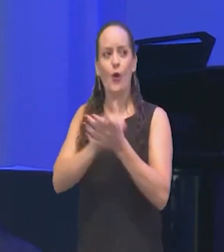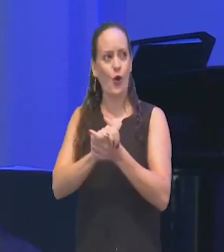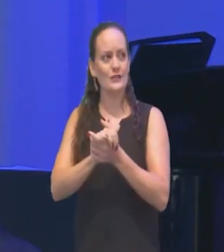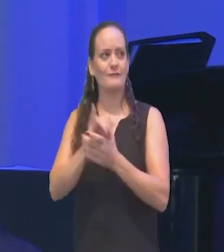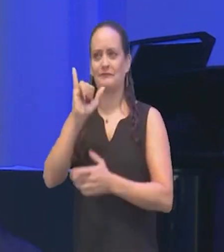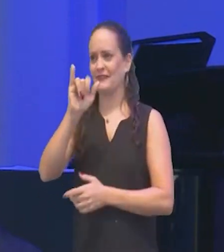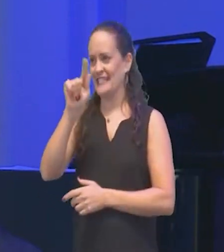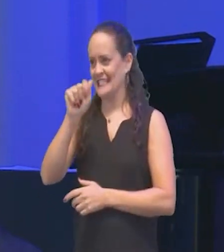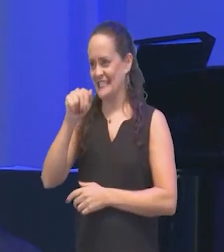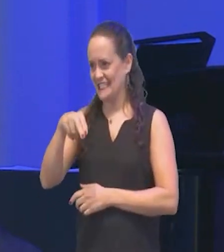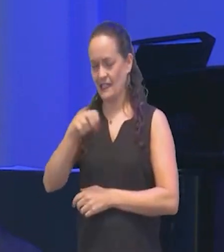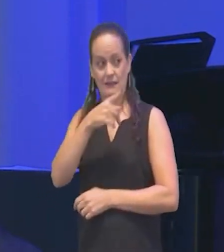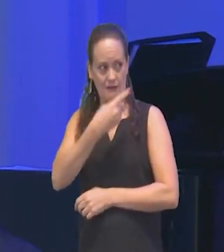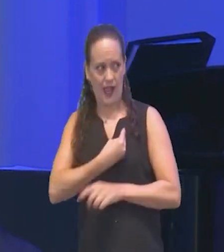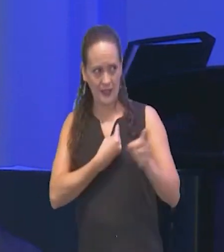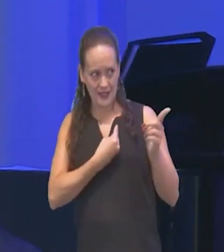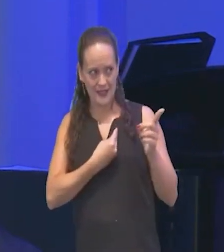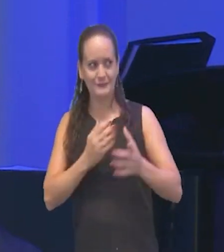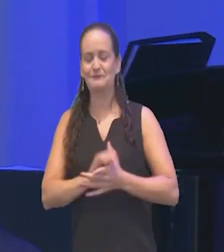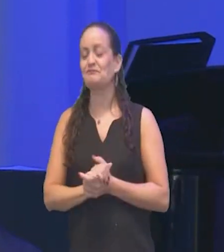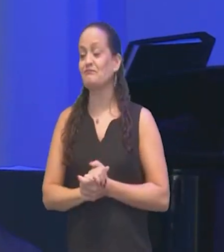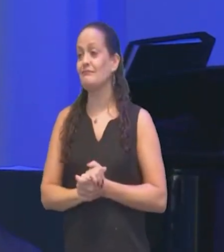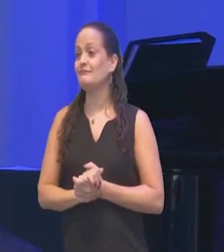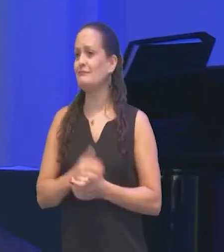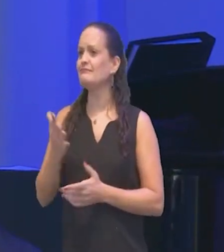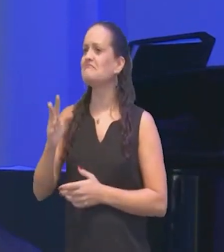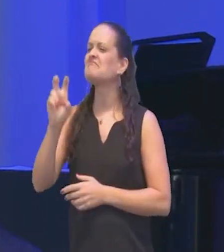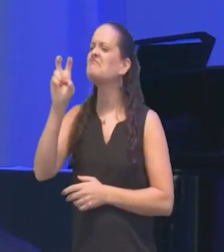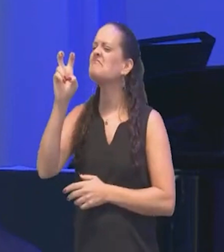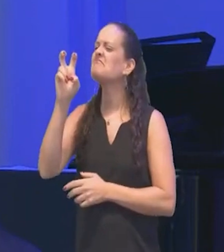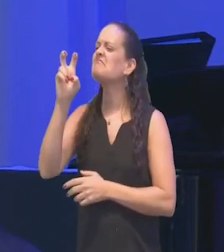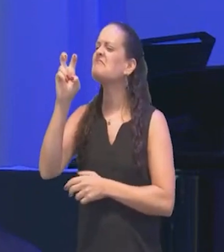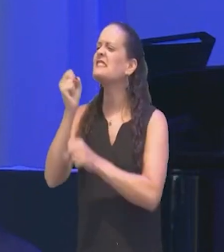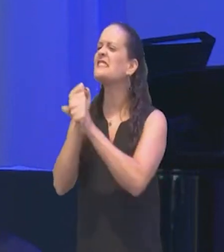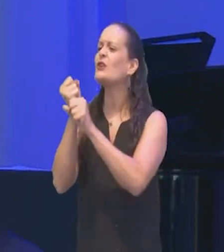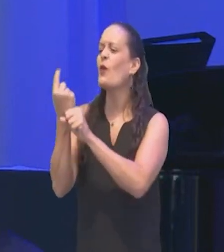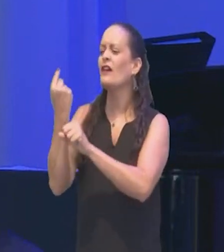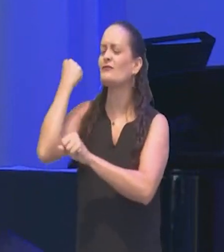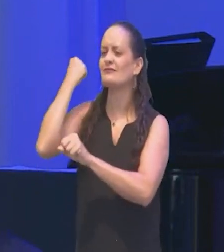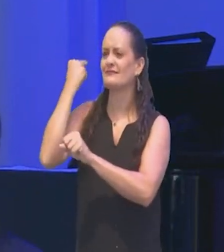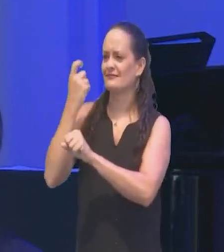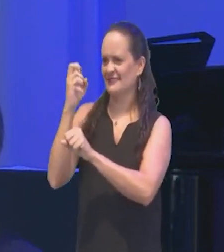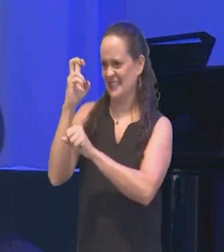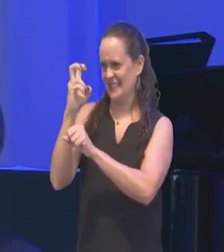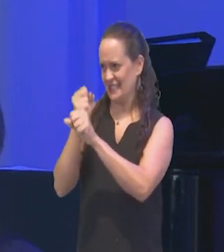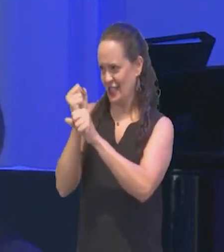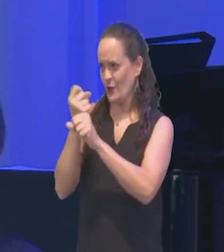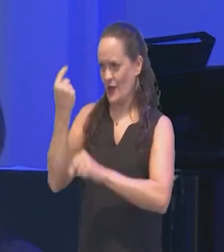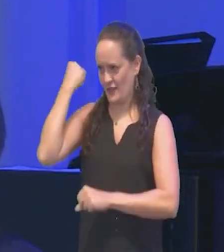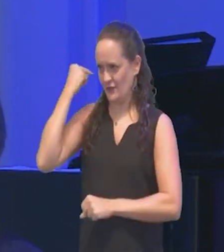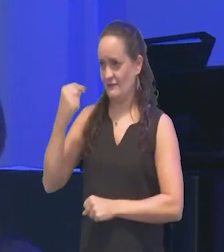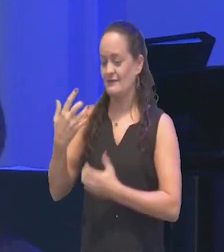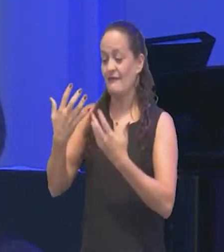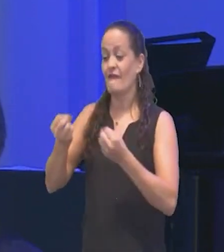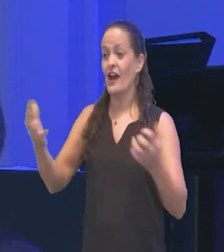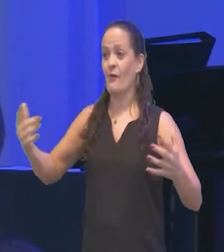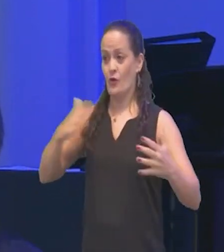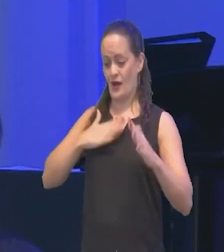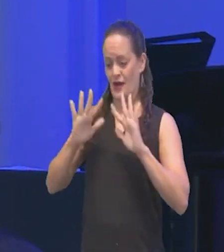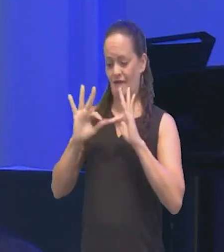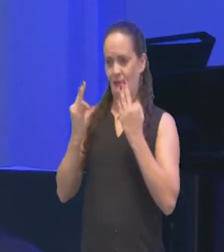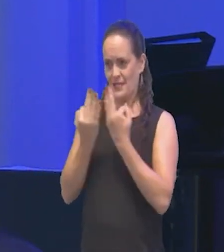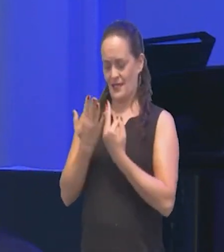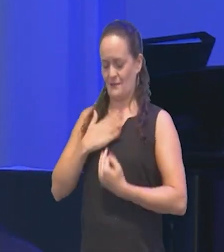me deixa mentir, fomos, coisa de uns 5 anos atrás, estou falando há 5 anos atrás, fomos fazer o culto